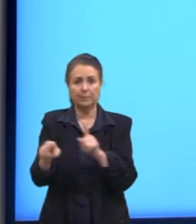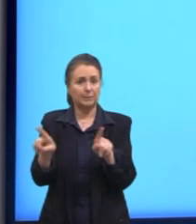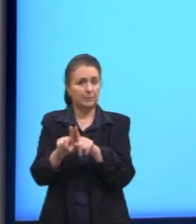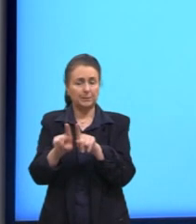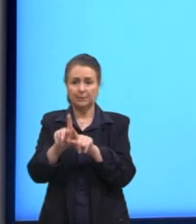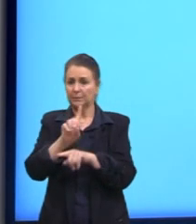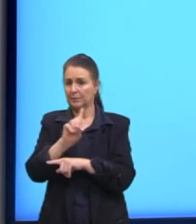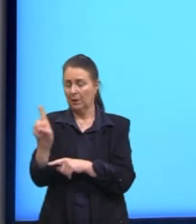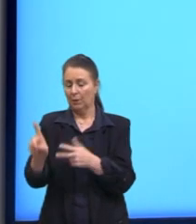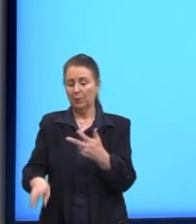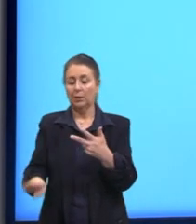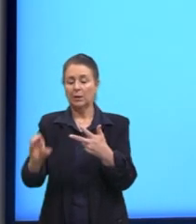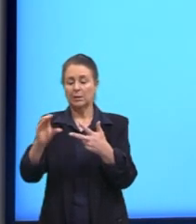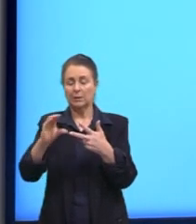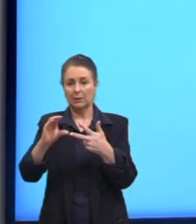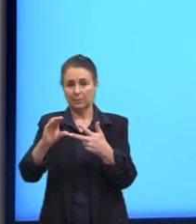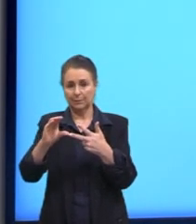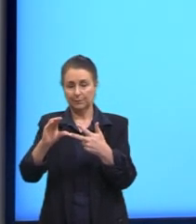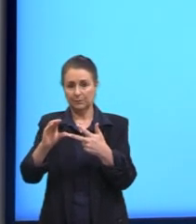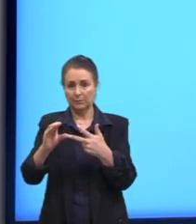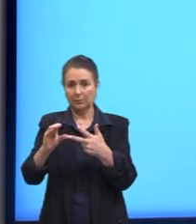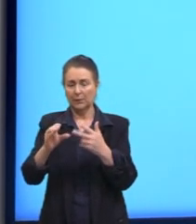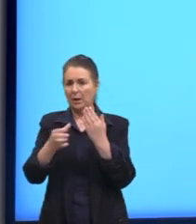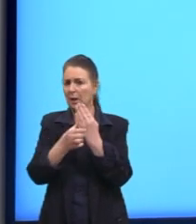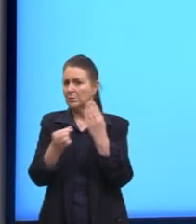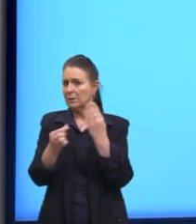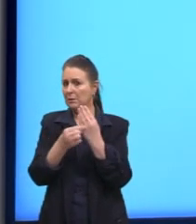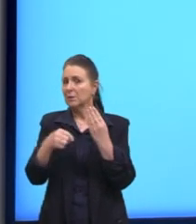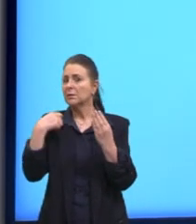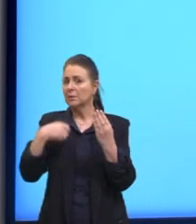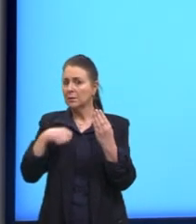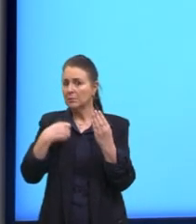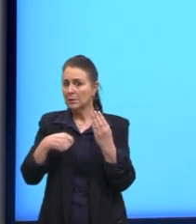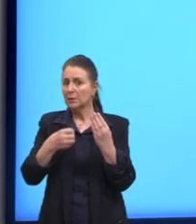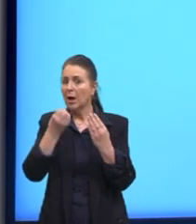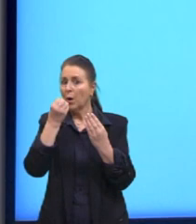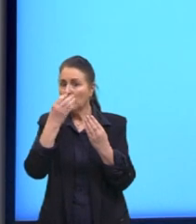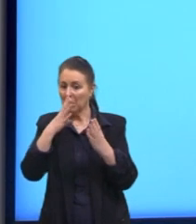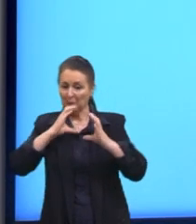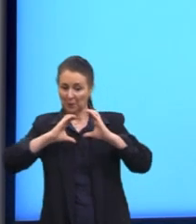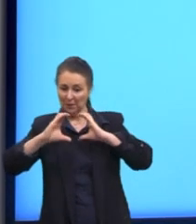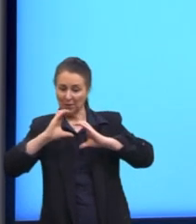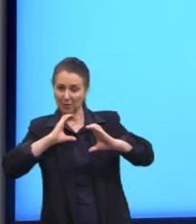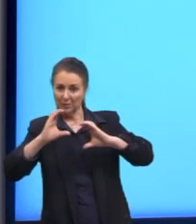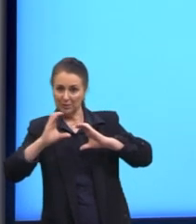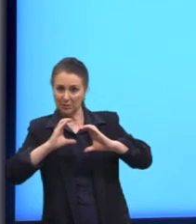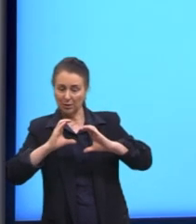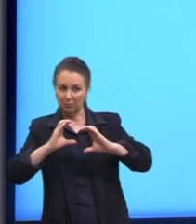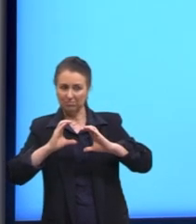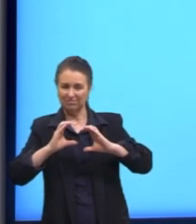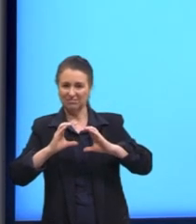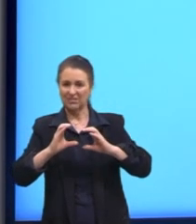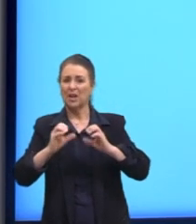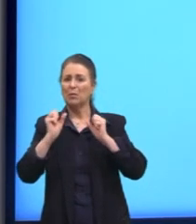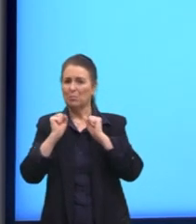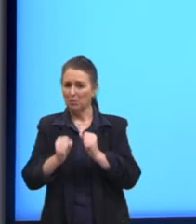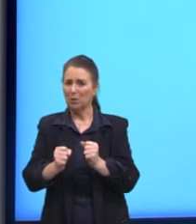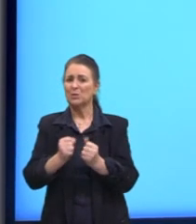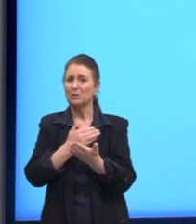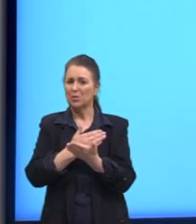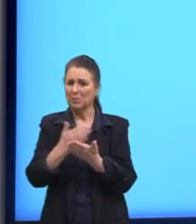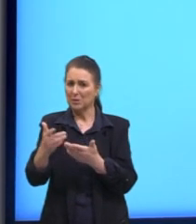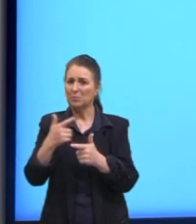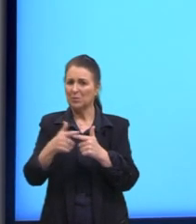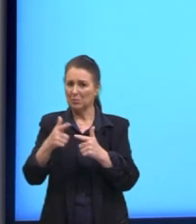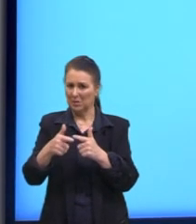não. Letra C, as habilidades necessárias a um bom comunicador que podem ser comprometidas por problemas